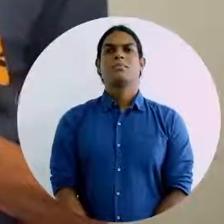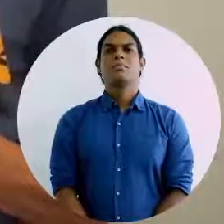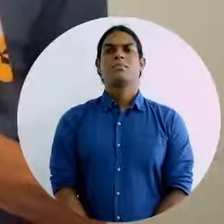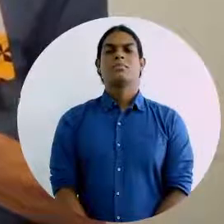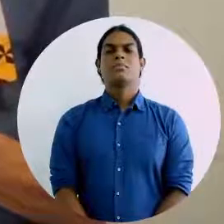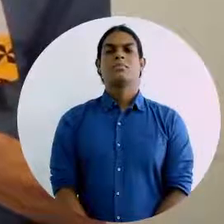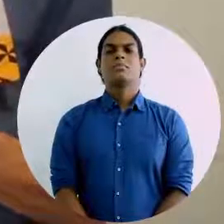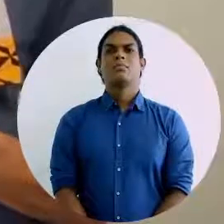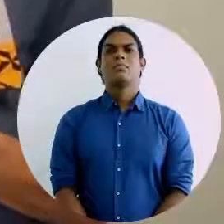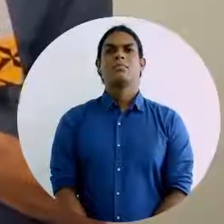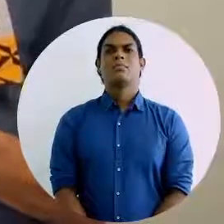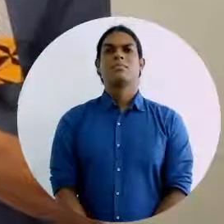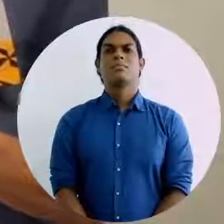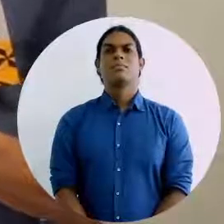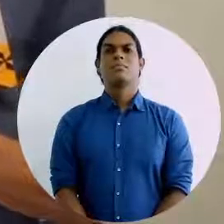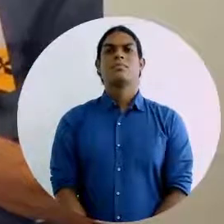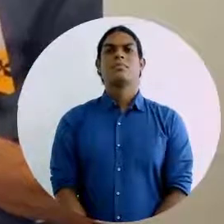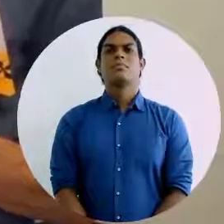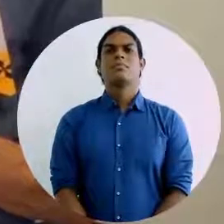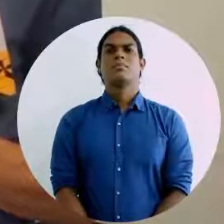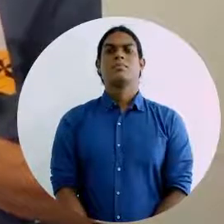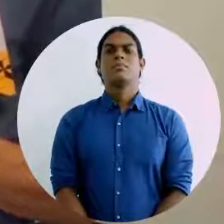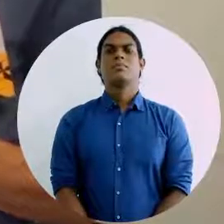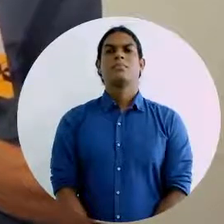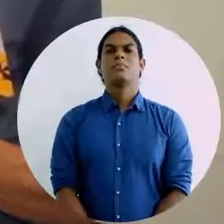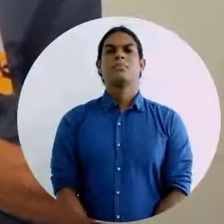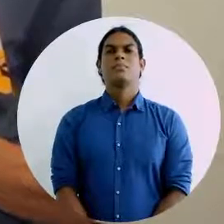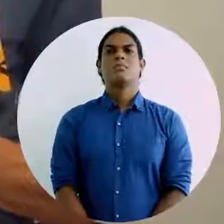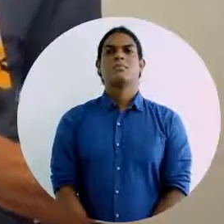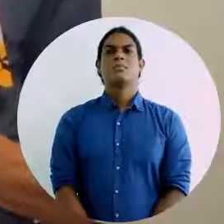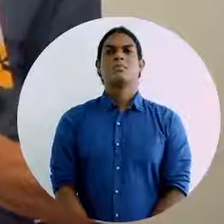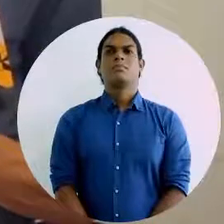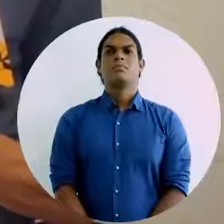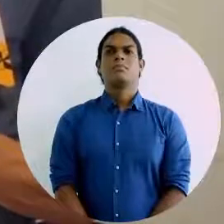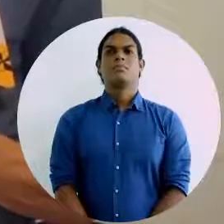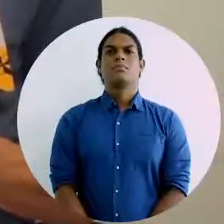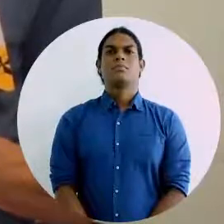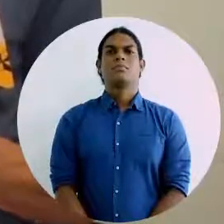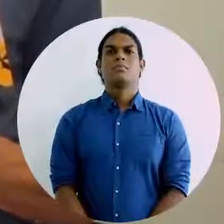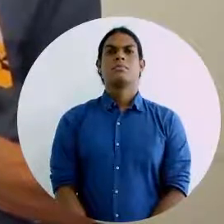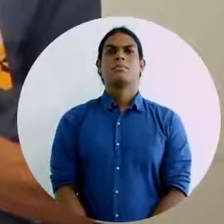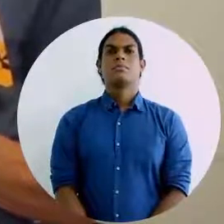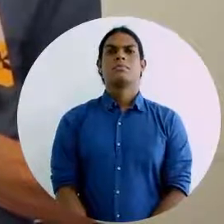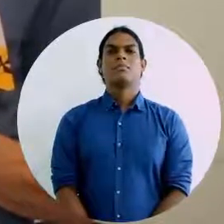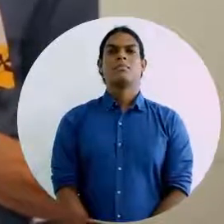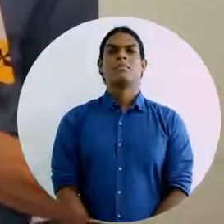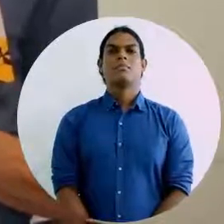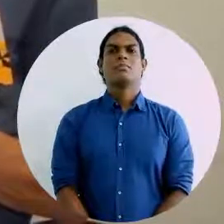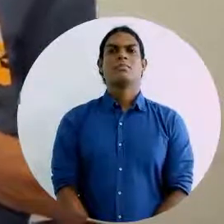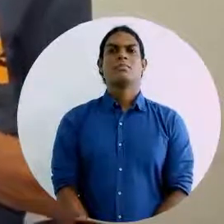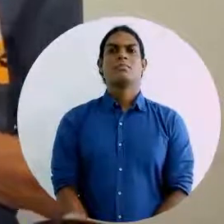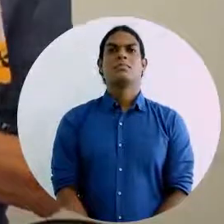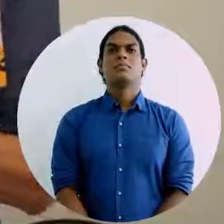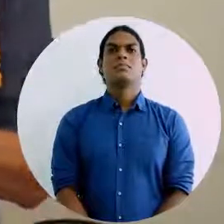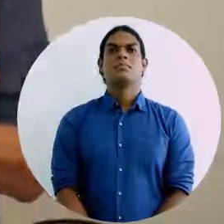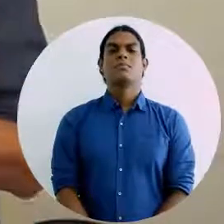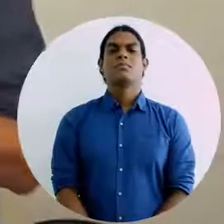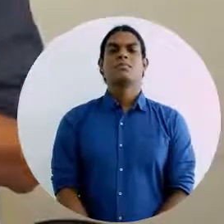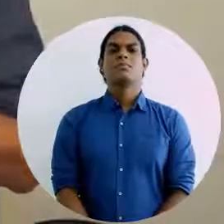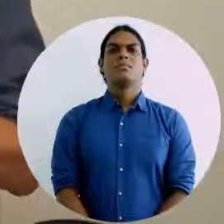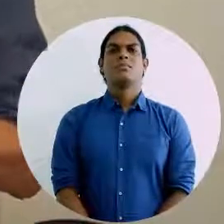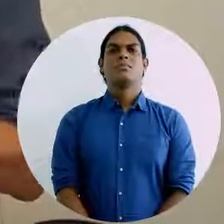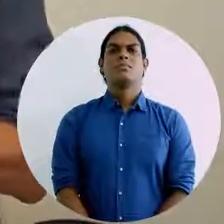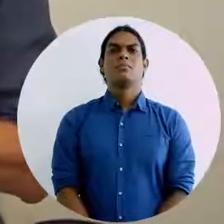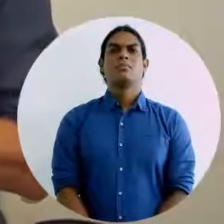Hiroshima, a rosa hereditária, a rosa radioativa, estúpida e inválida, a rosa com cirrose,